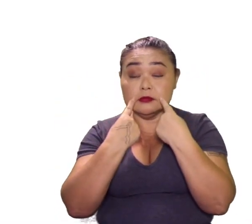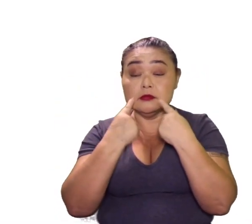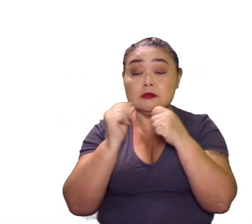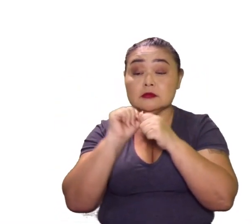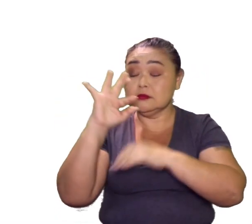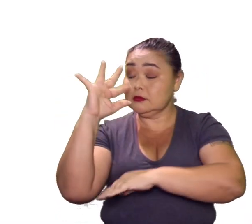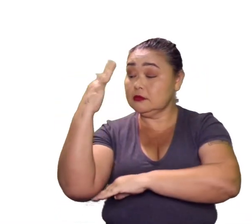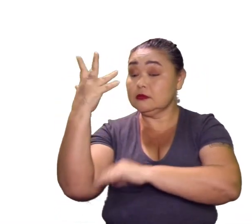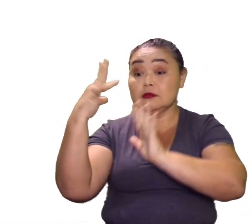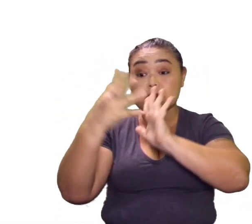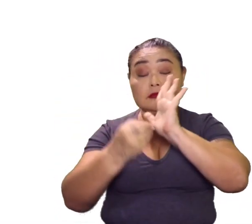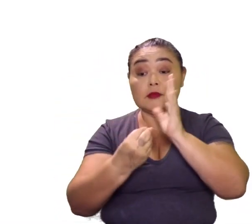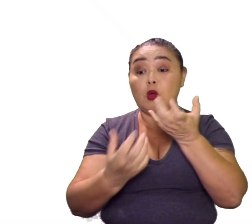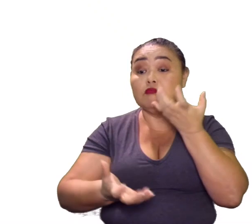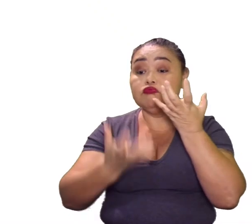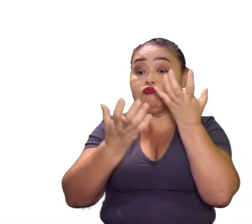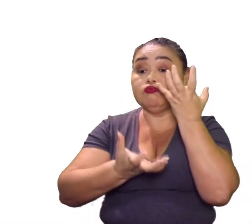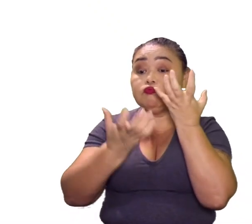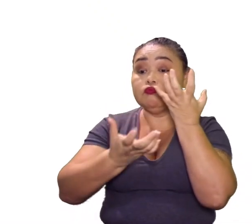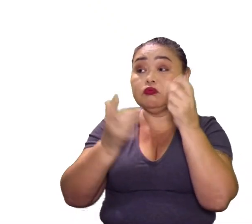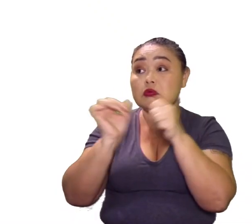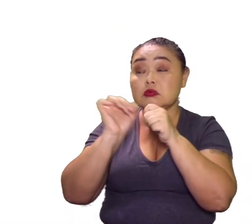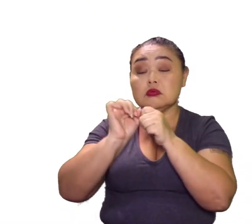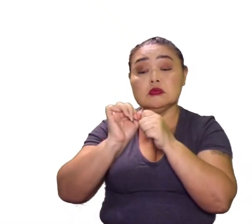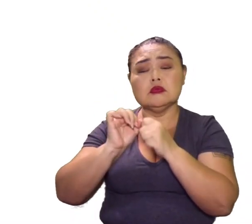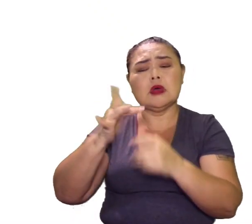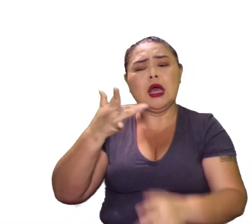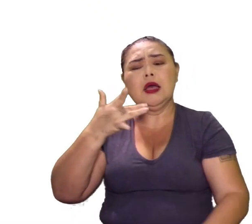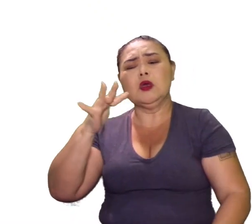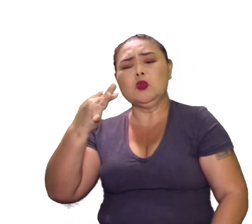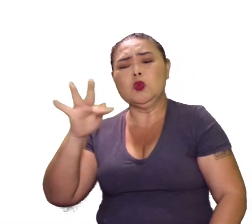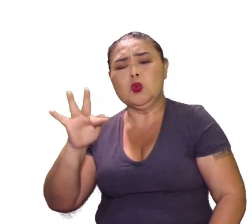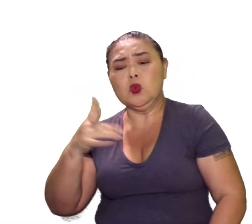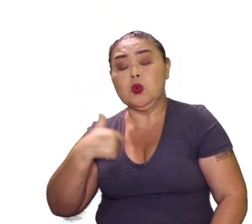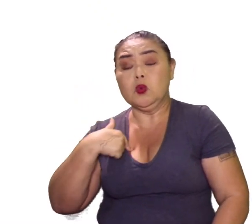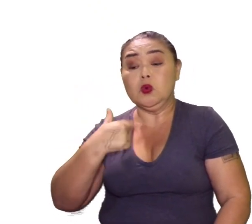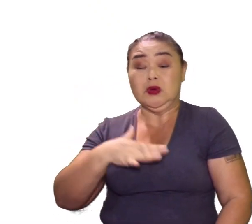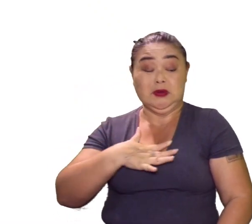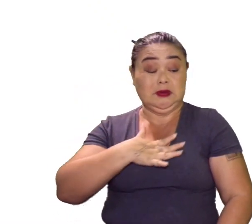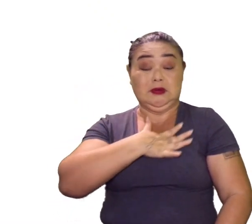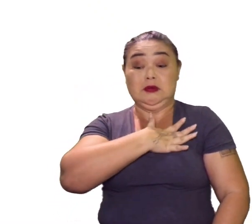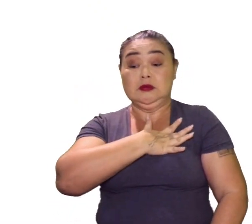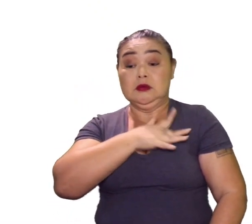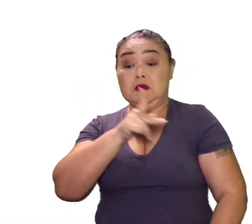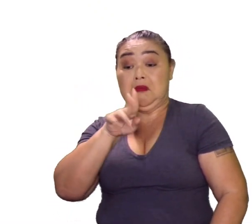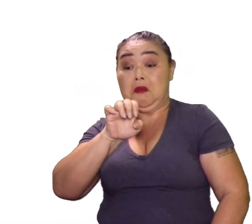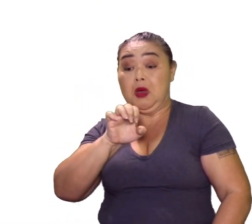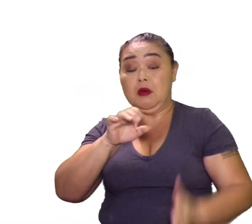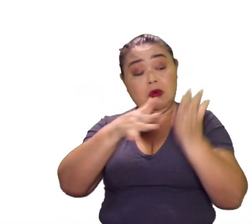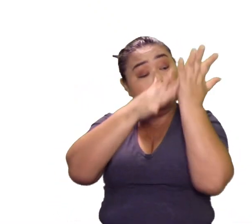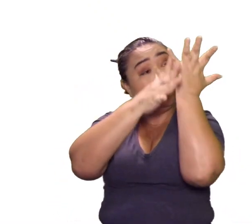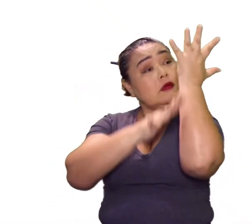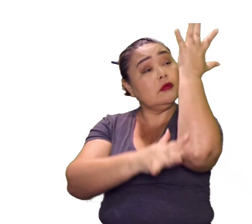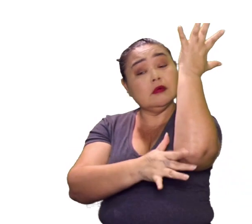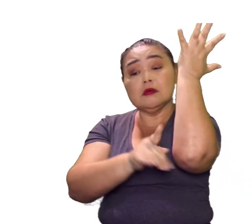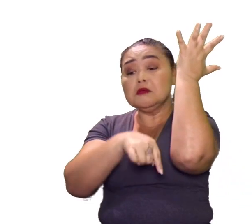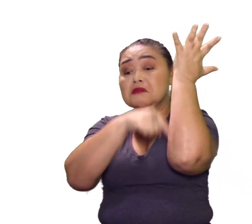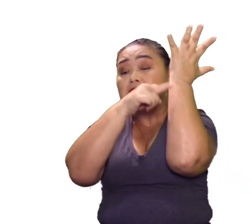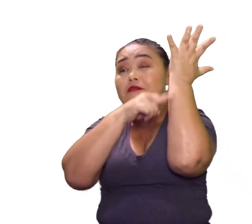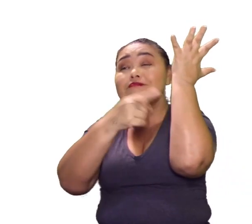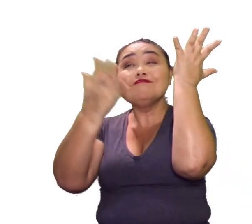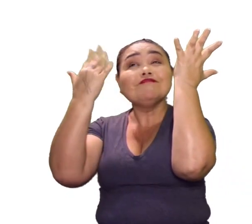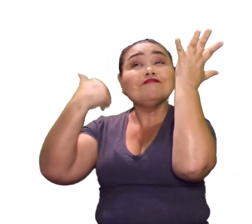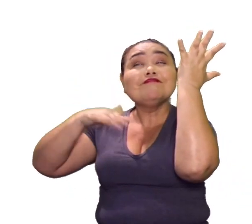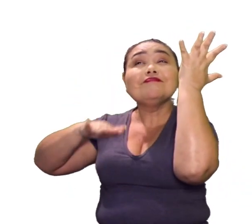a Amazônia está queimando. Ai, que dor, ai, que horror. O meu pé de sapupema, minha